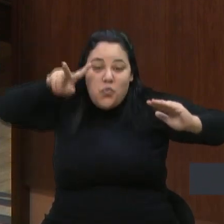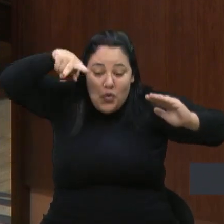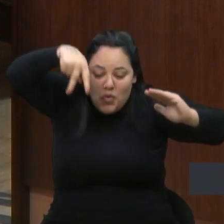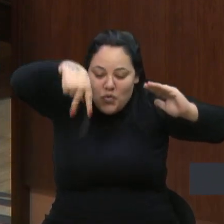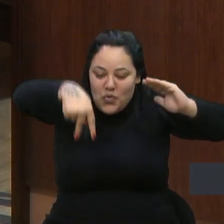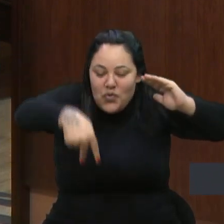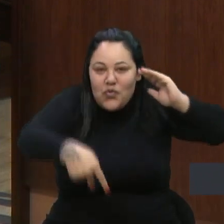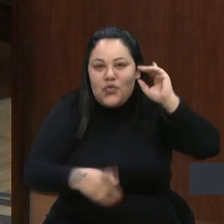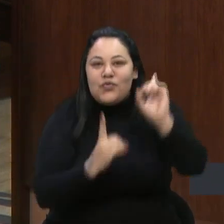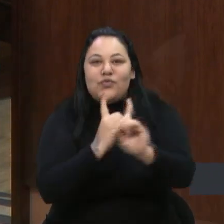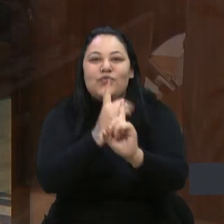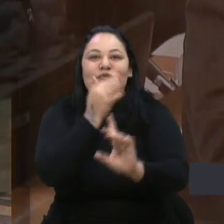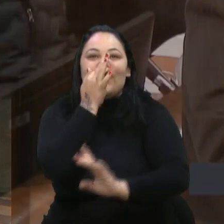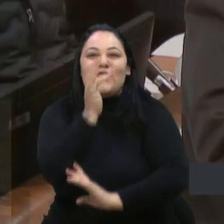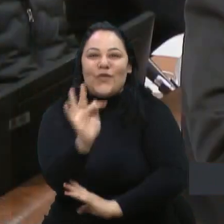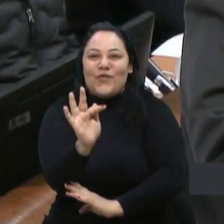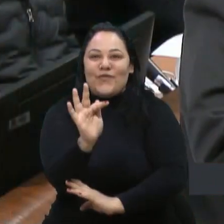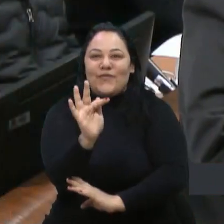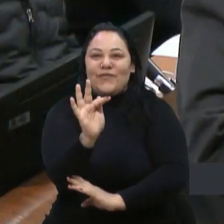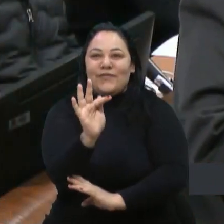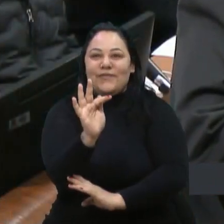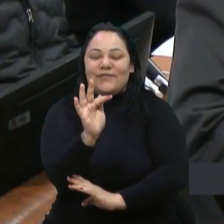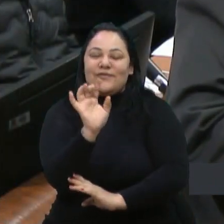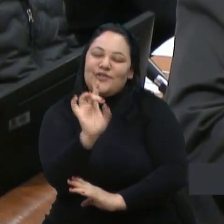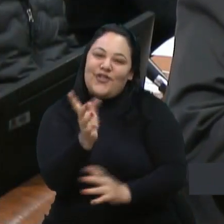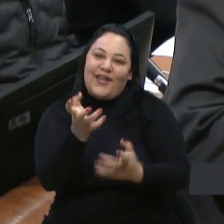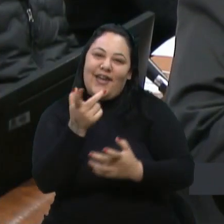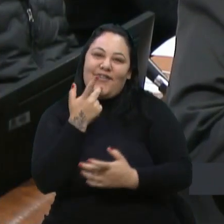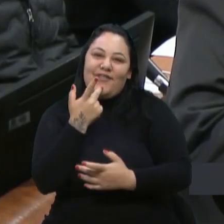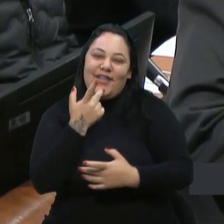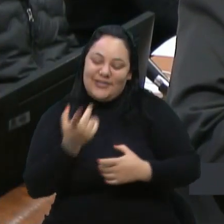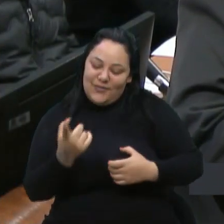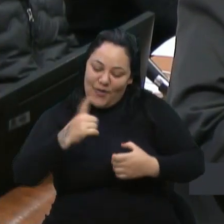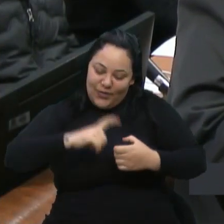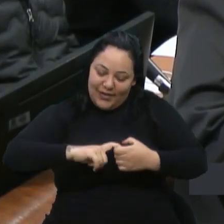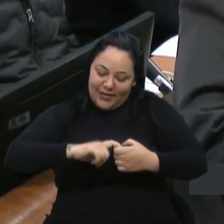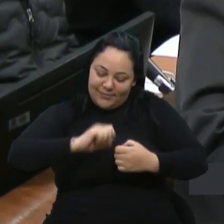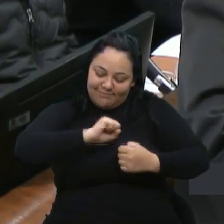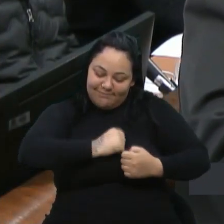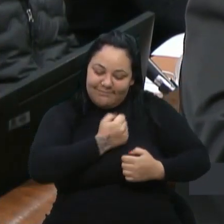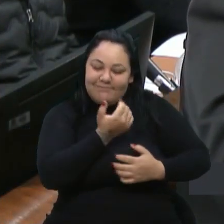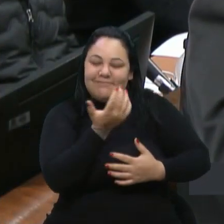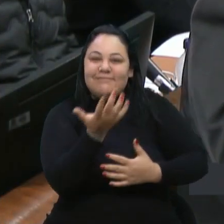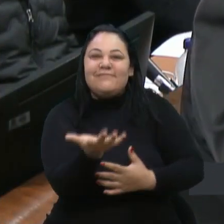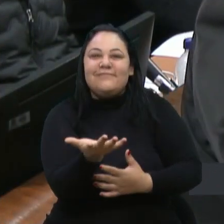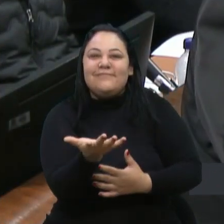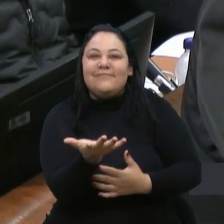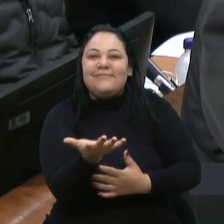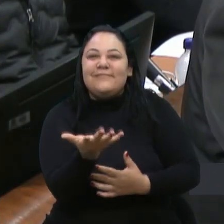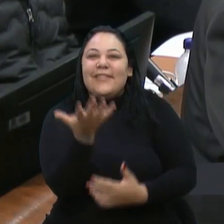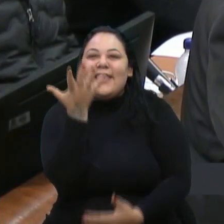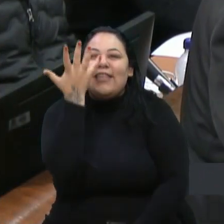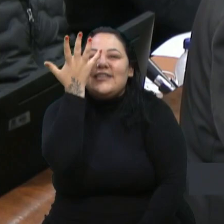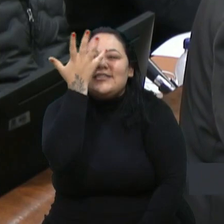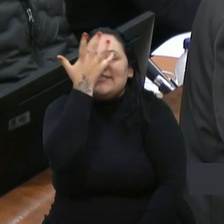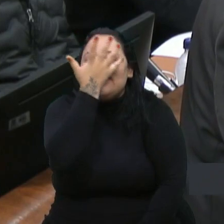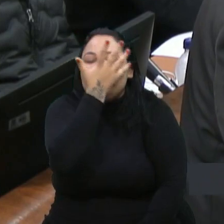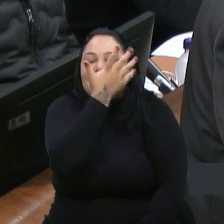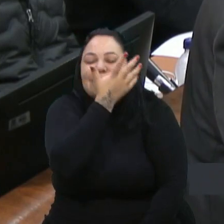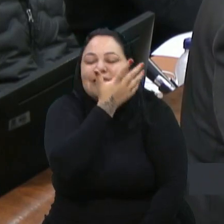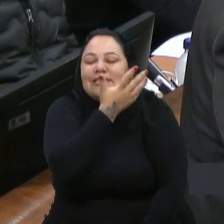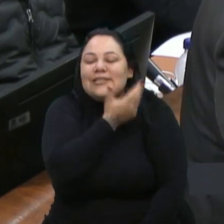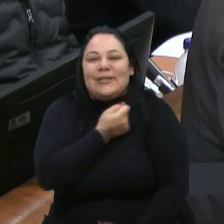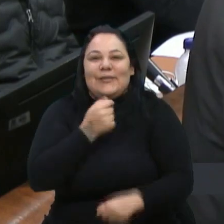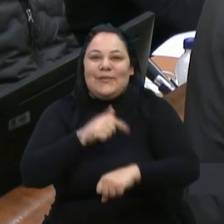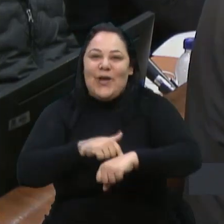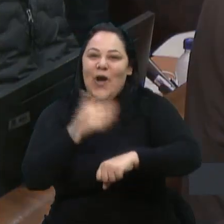digas, querida, se eu voltar com vida, é meu teu amor. Que lindo, na hora da ceia, os